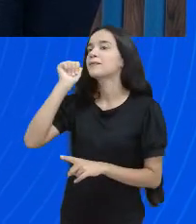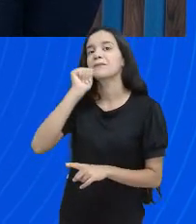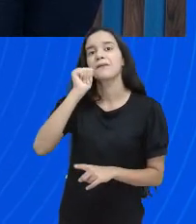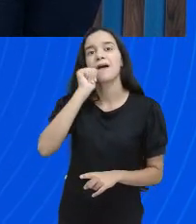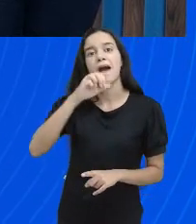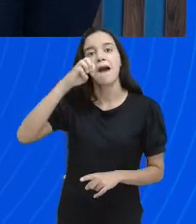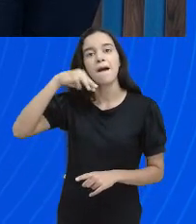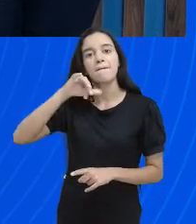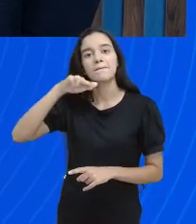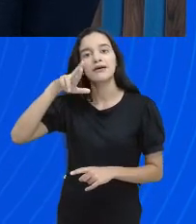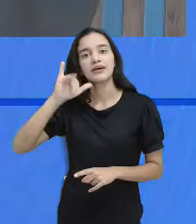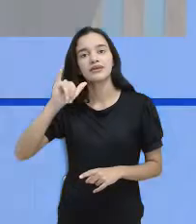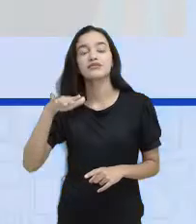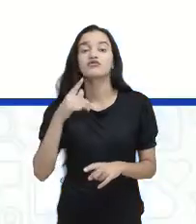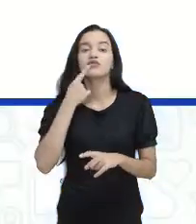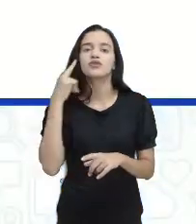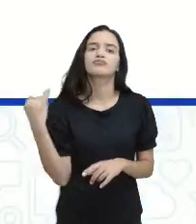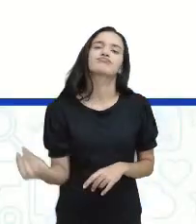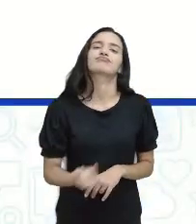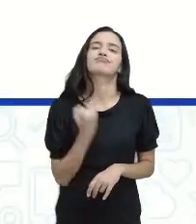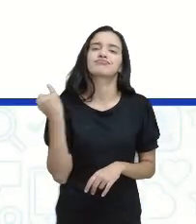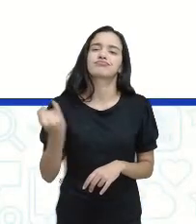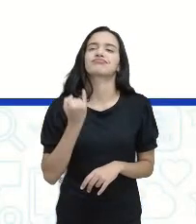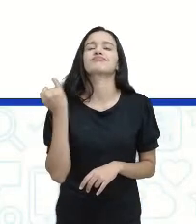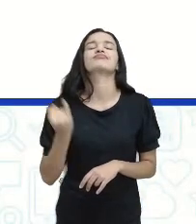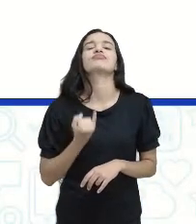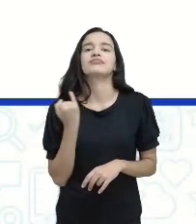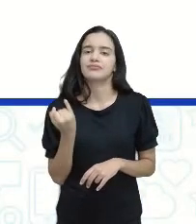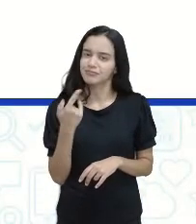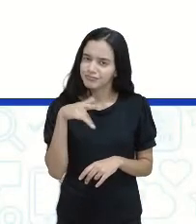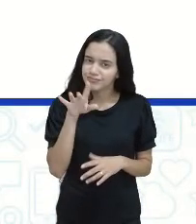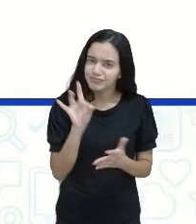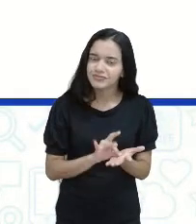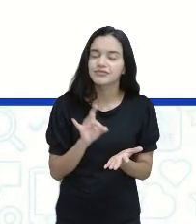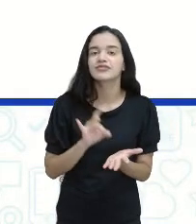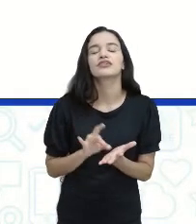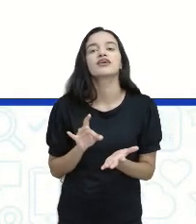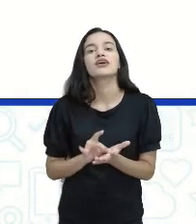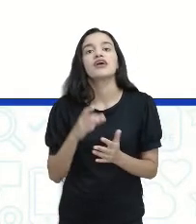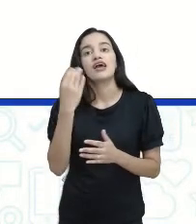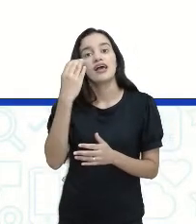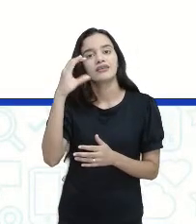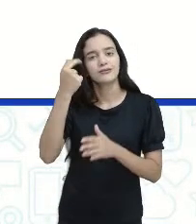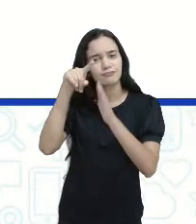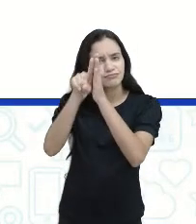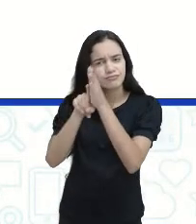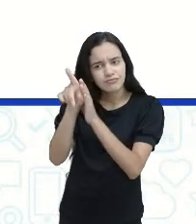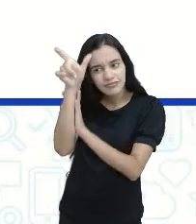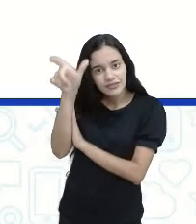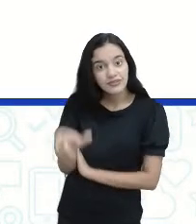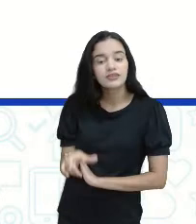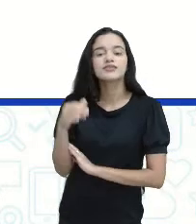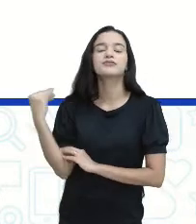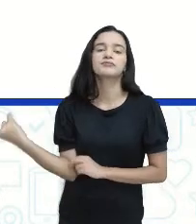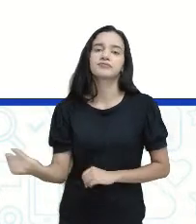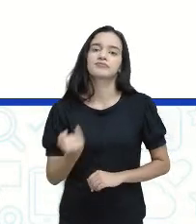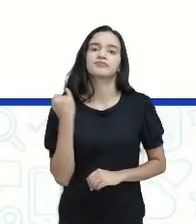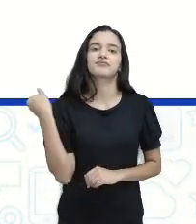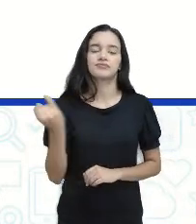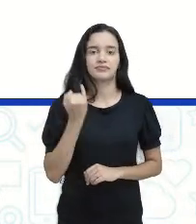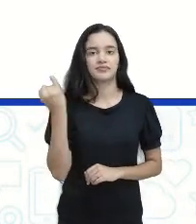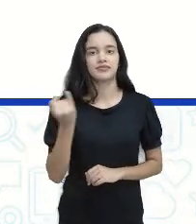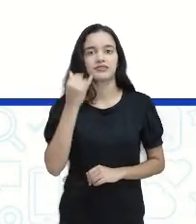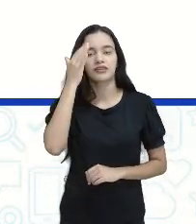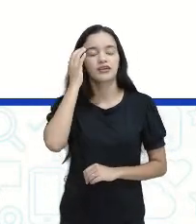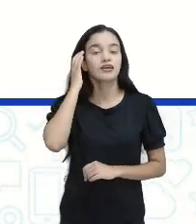Tão importante na questão da radioatividade, né? Essa cientista importantíssima aí, né?